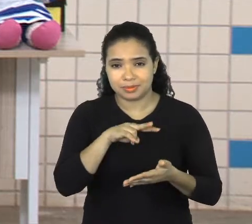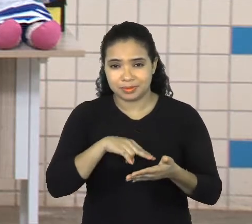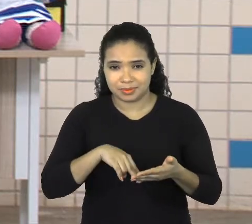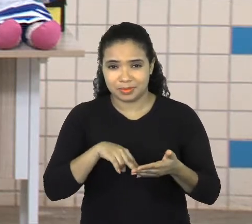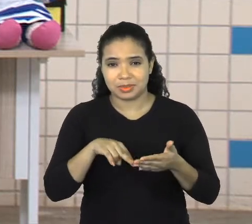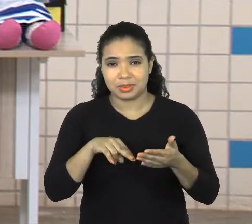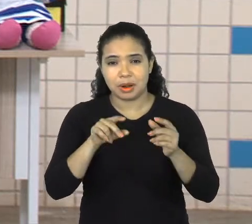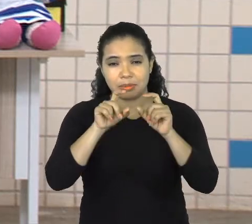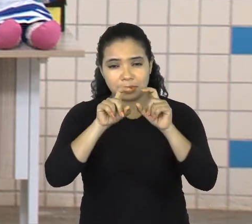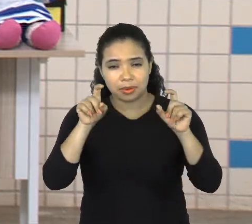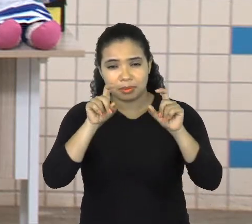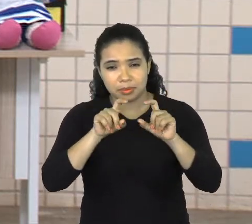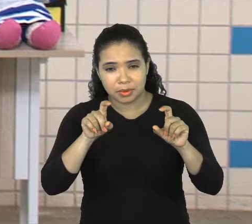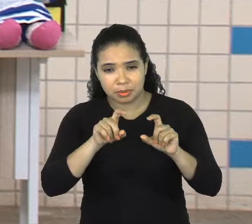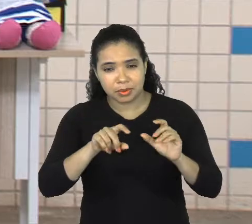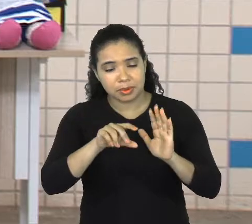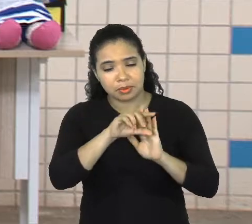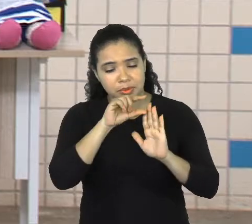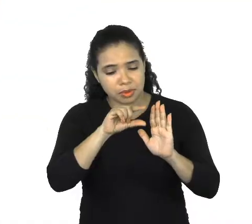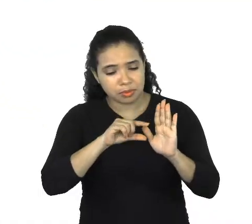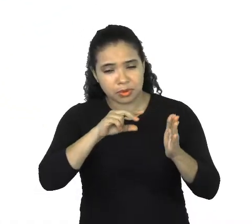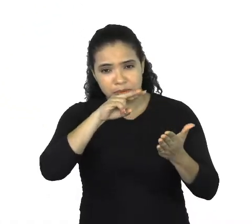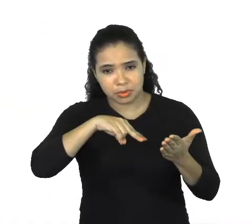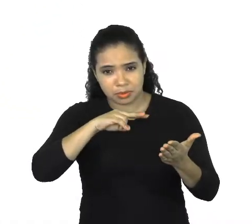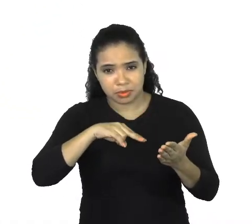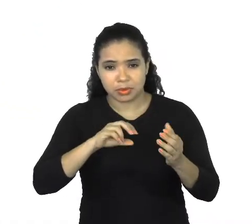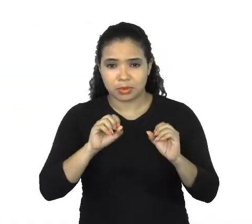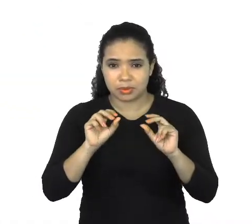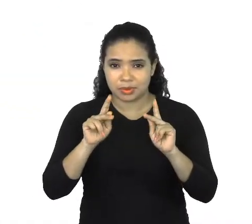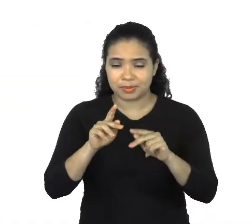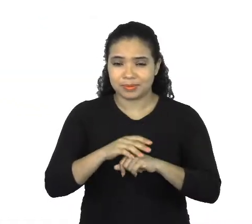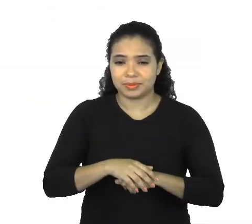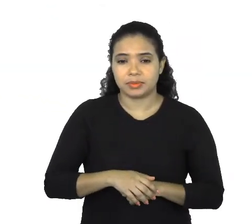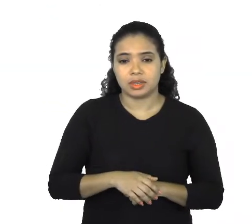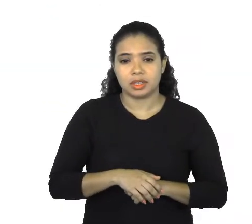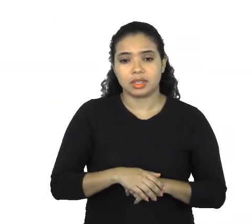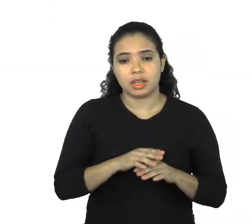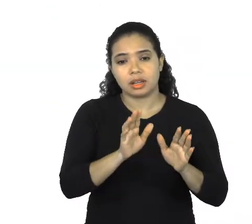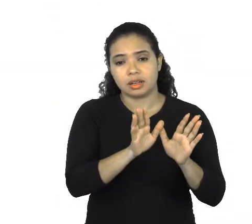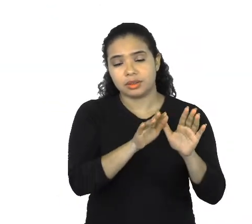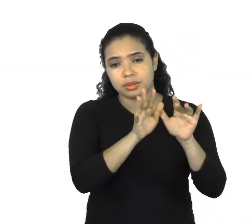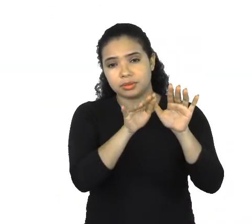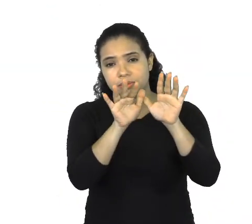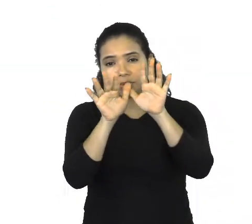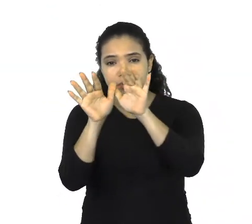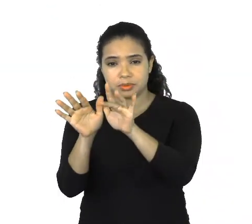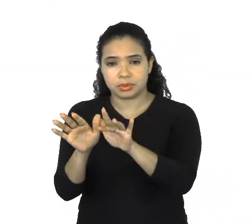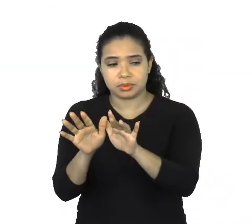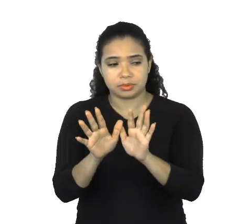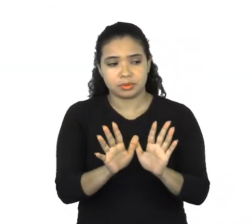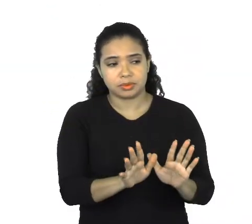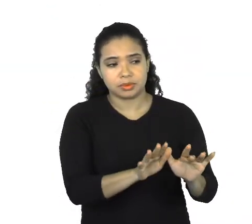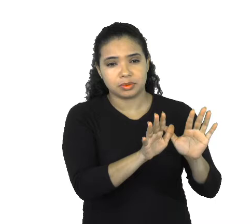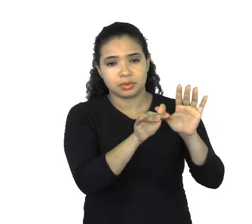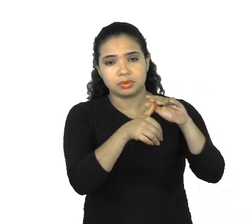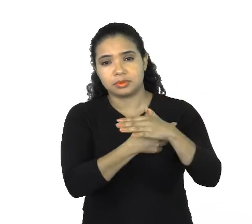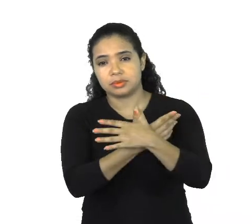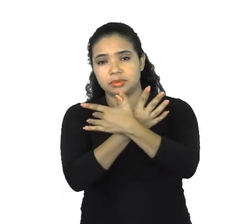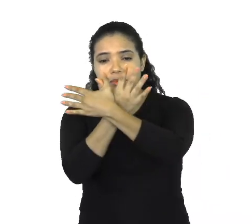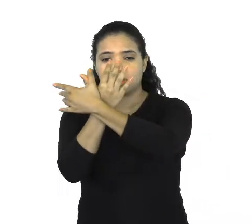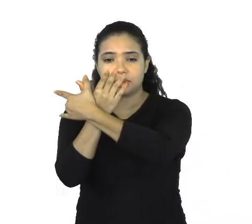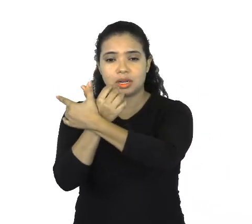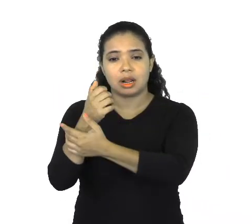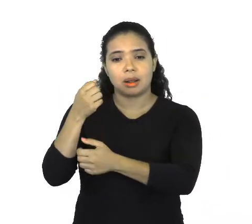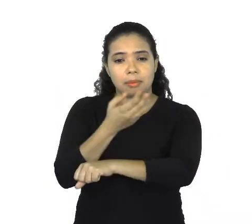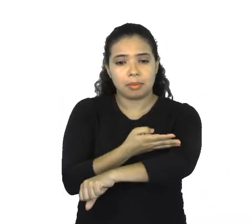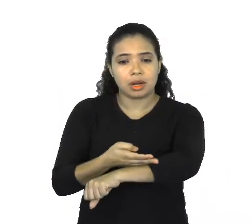verso a verso, certo? Olha só, As Borboletas é o título, o nome do poema. Brancas,